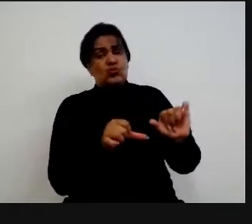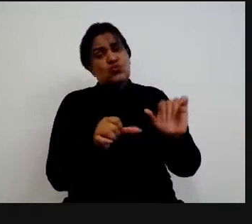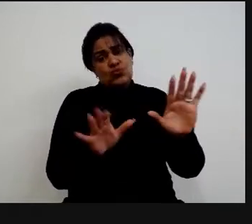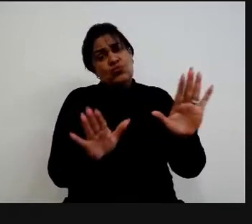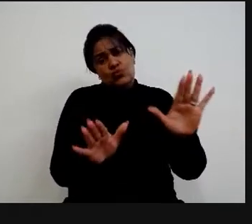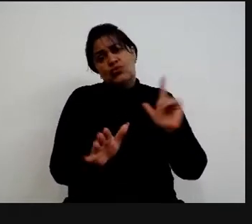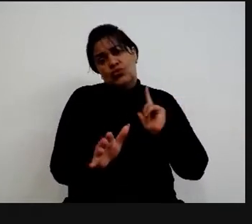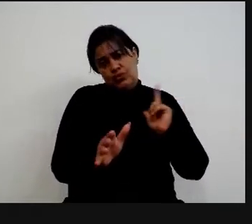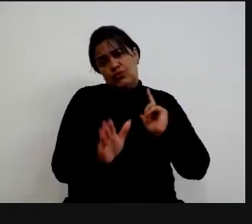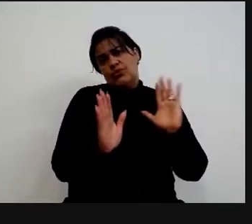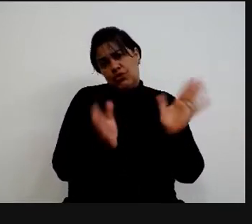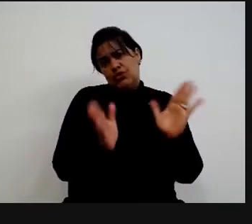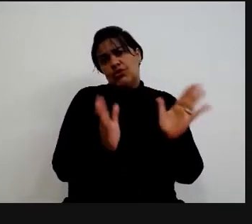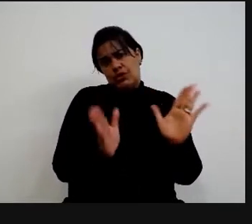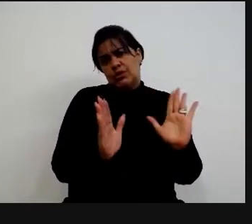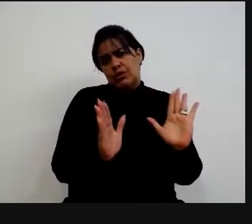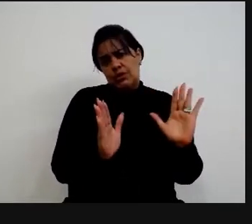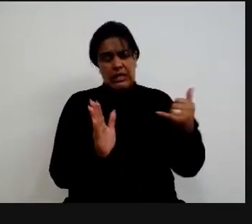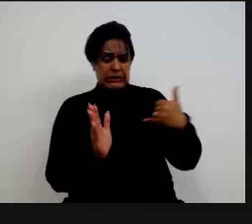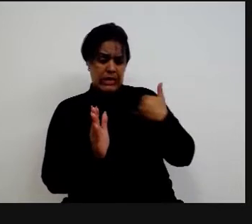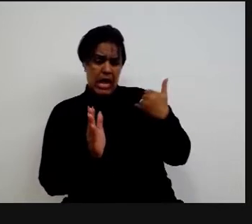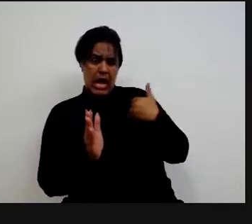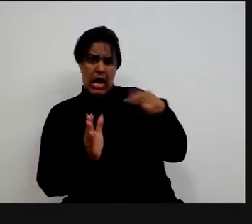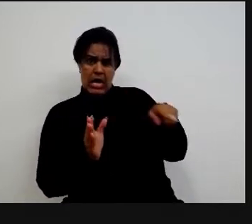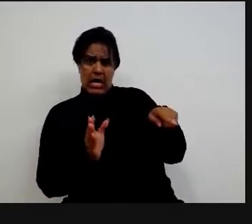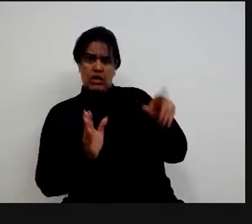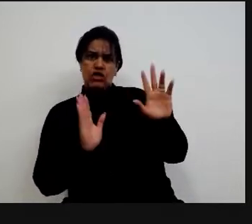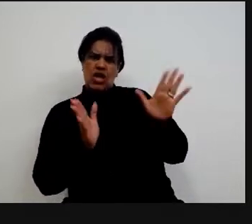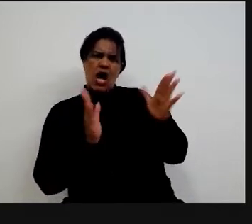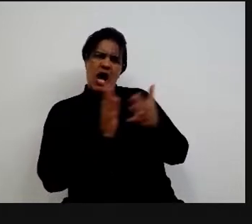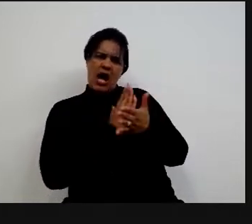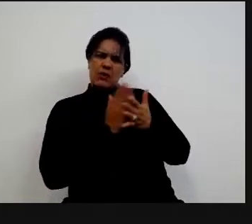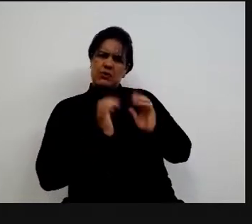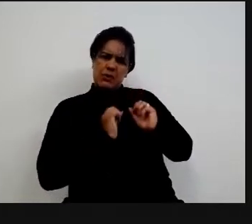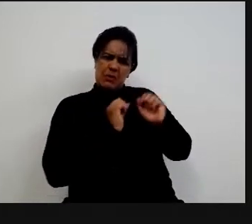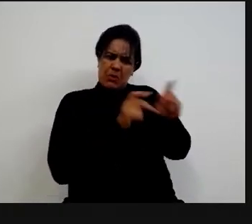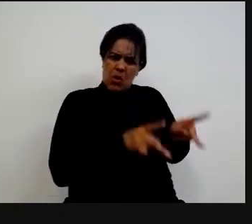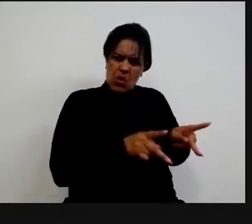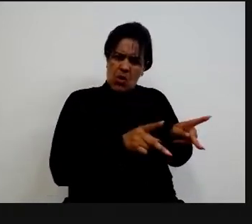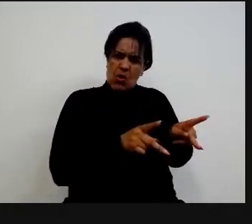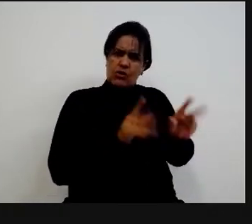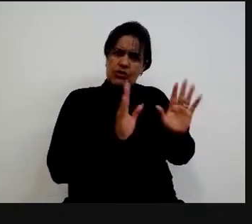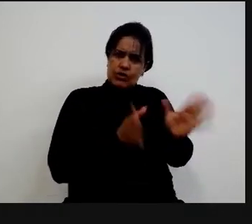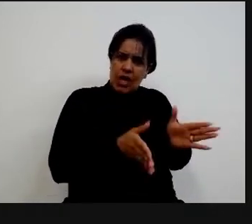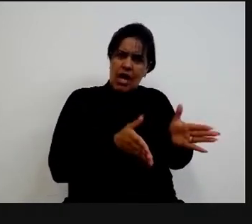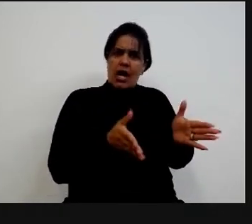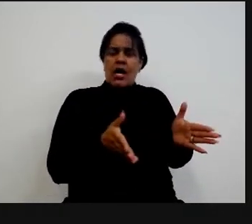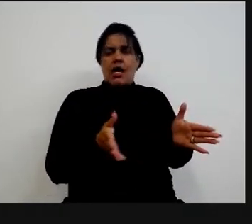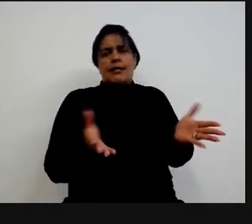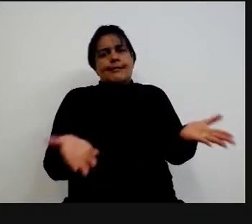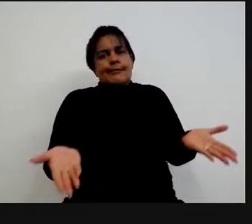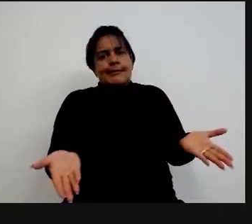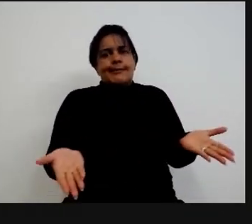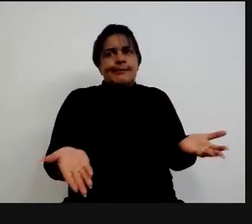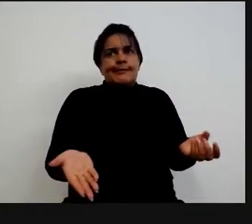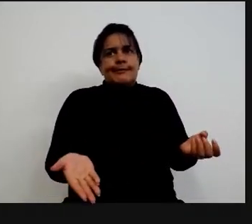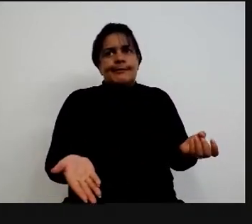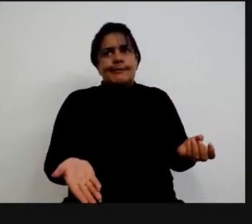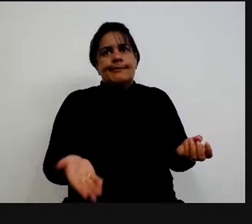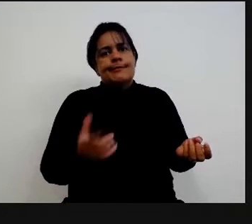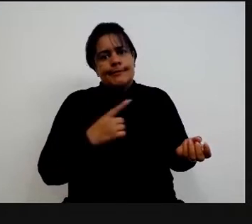dos servidores do Senado em termos de idade, aposentou-se esses planos, as viradas aí